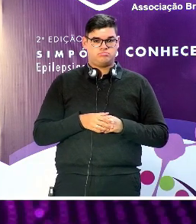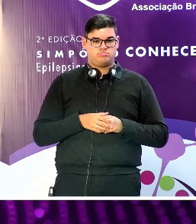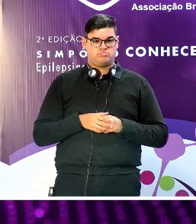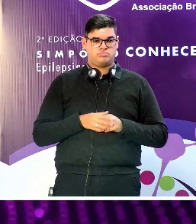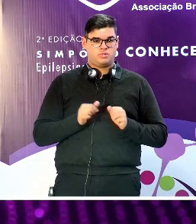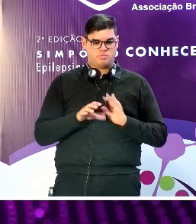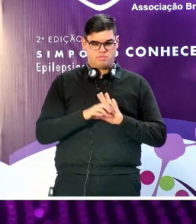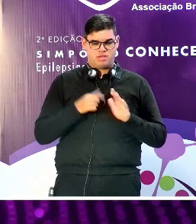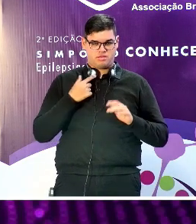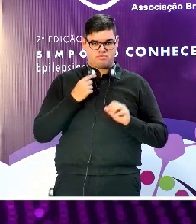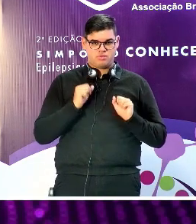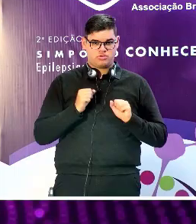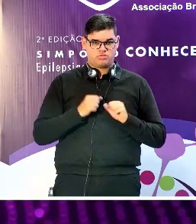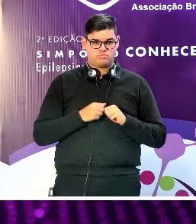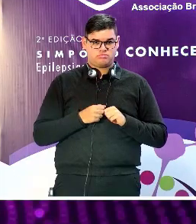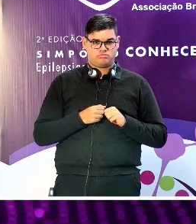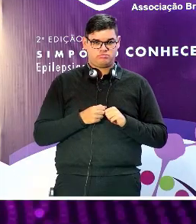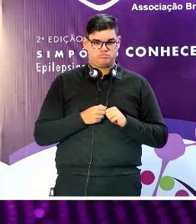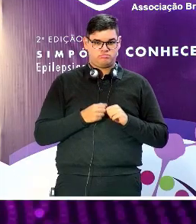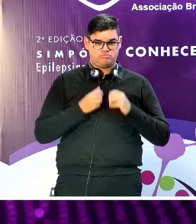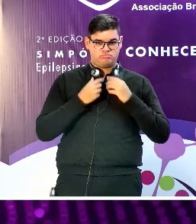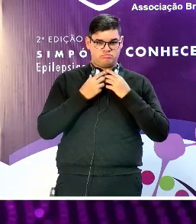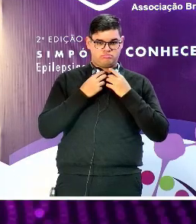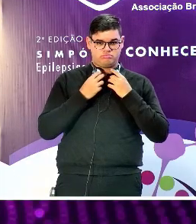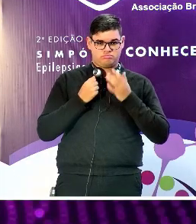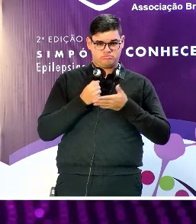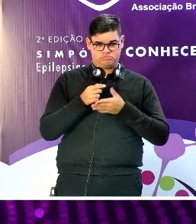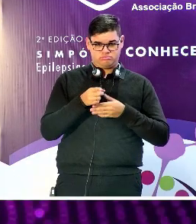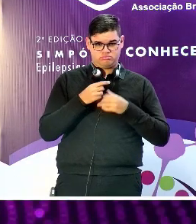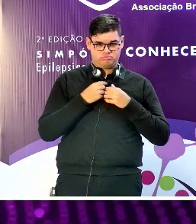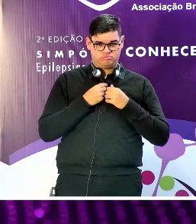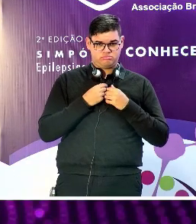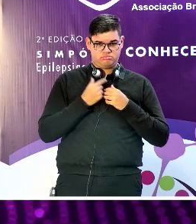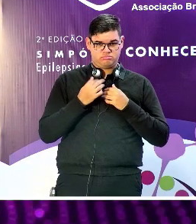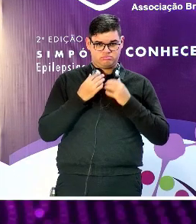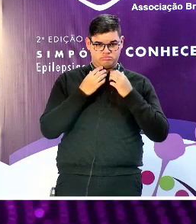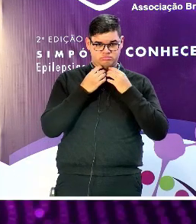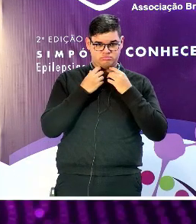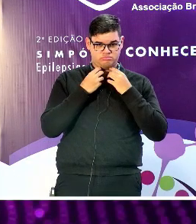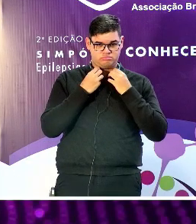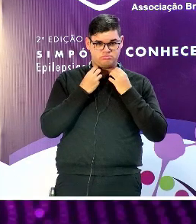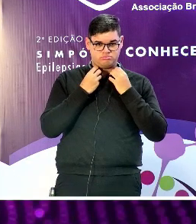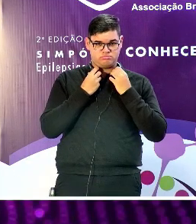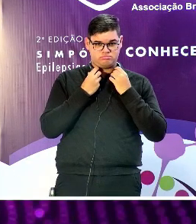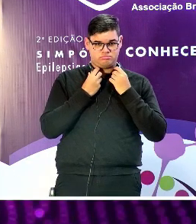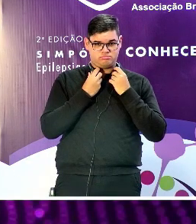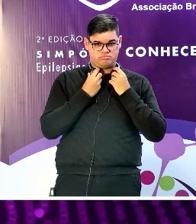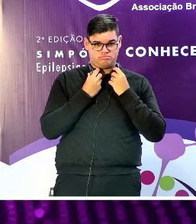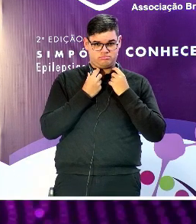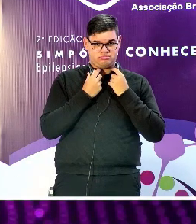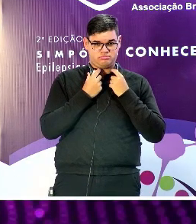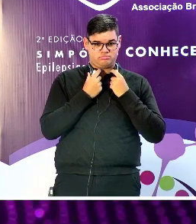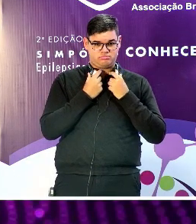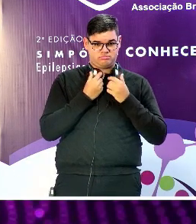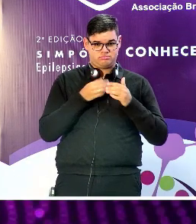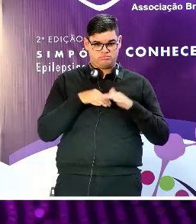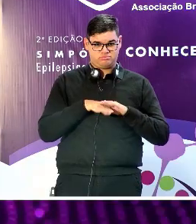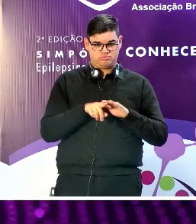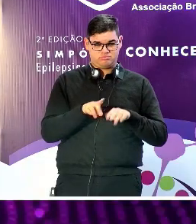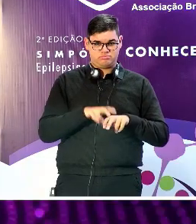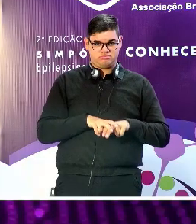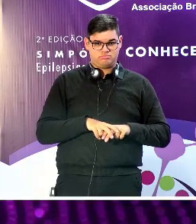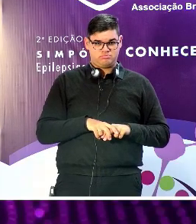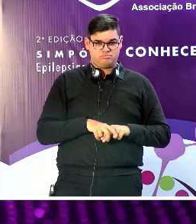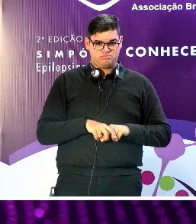Não, vamos, né? Então, todo mundo está vendo ali, conhece um ferrão, né, de um marimbondo, né, de uma